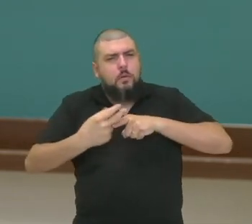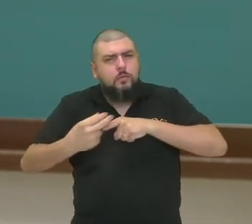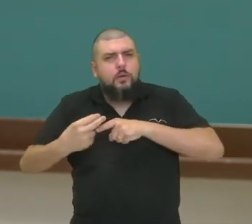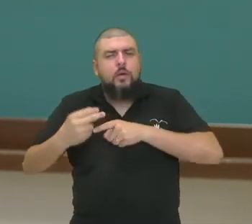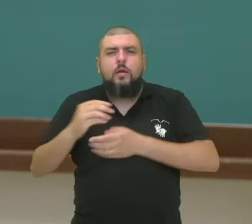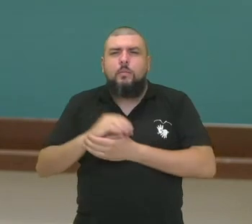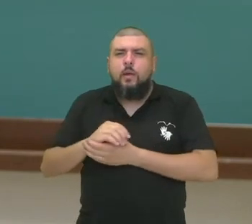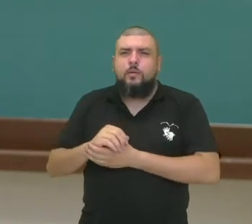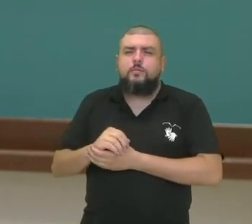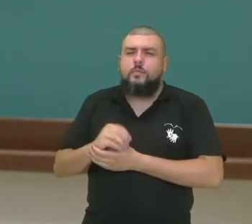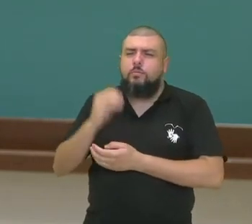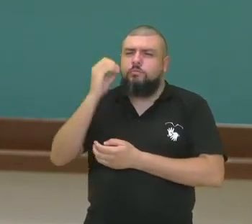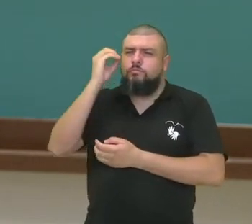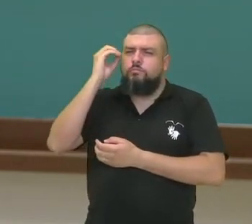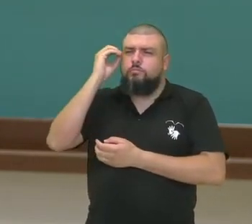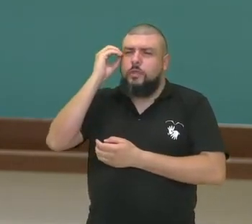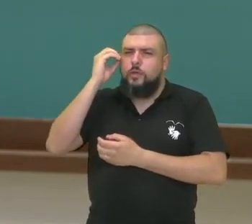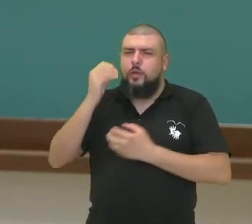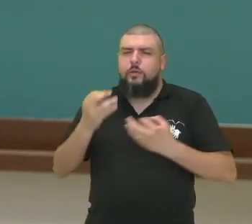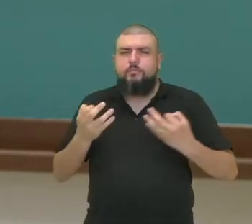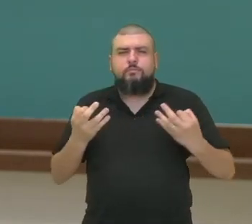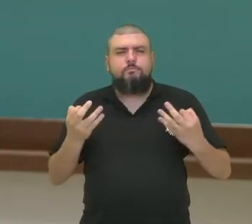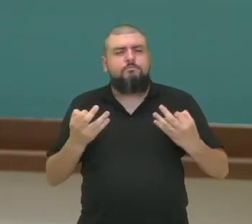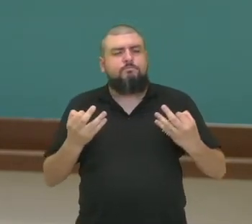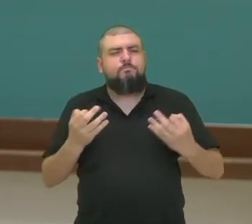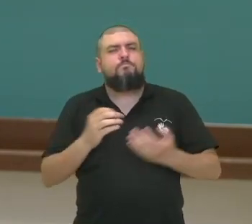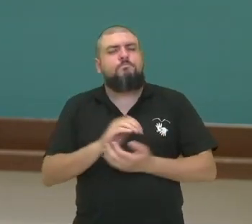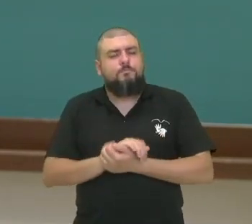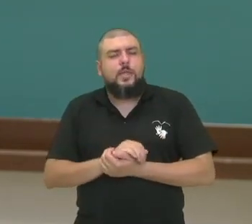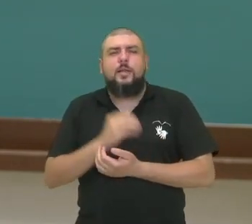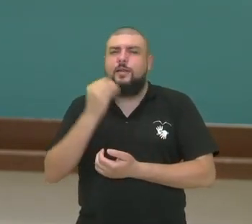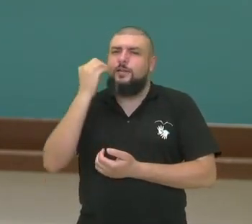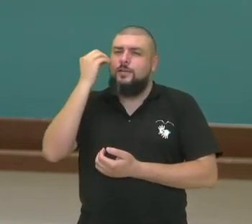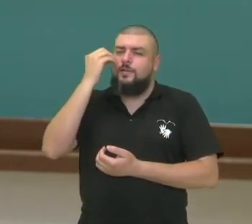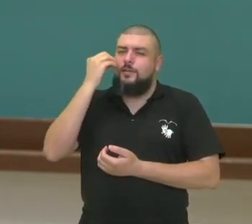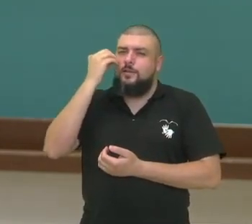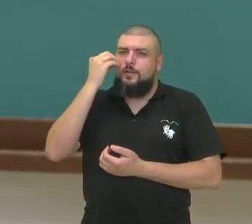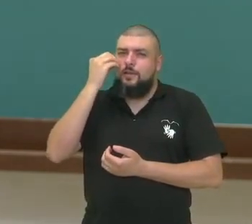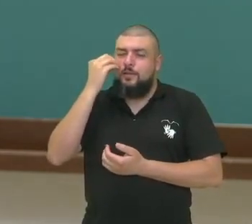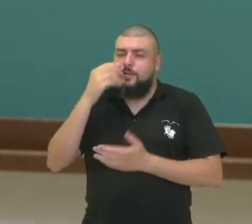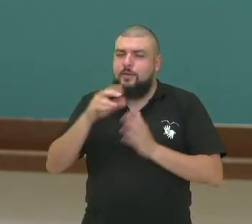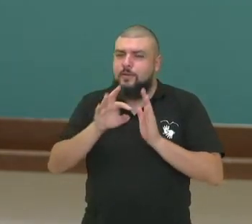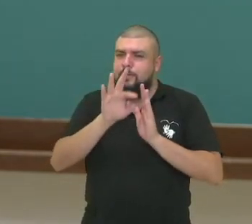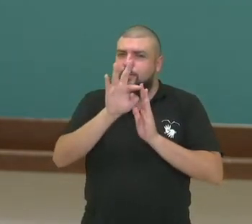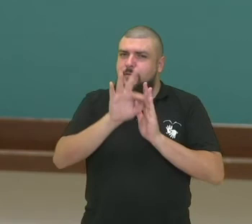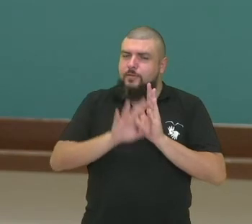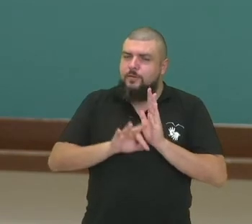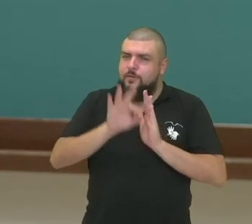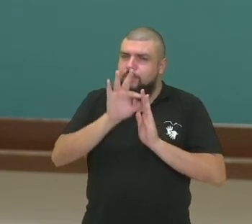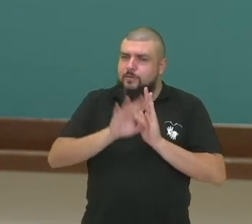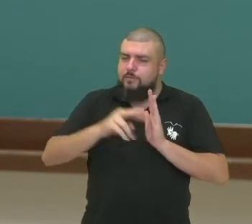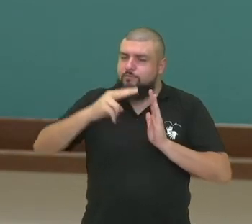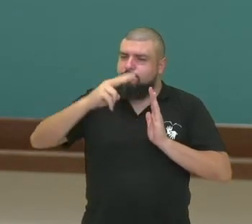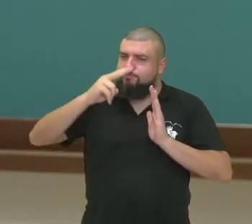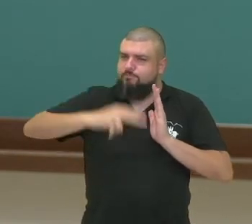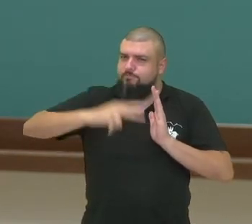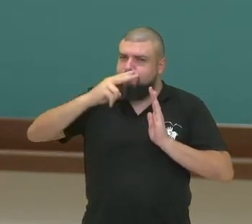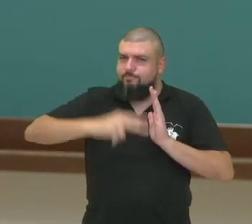É bem legal a gente conhecer esses hinos, tentar interpretar as suas letras. Para que servem